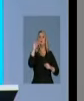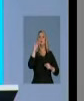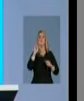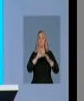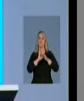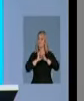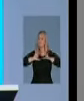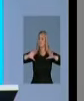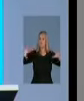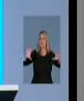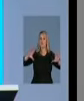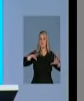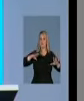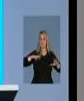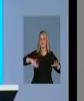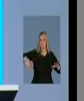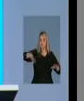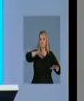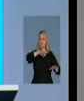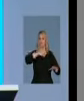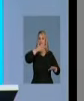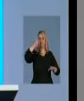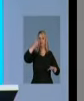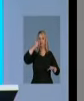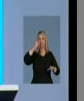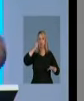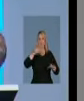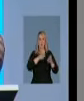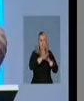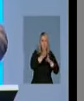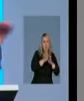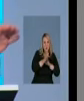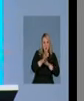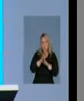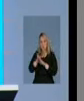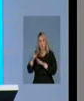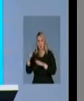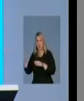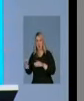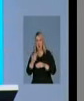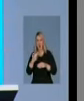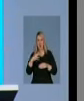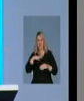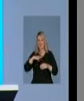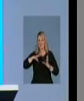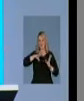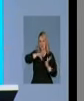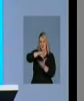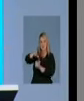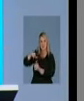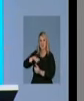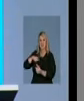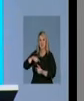democratizar a cidade, ao fazer uma cidade funcionar, né, baseada em conselhos de moradores, como acontece em tantas cidades do mundo, a Guarda possa estar mais próximo disso. A gente